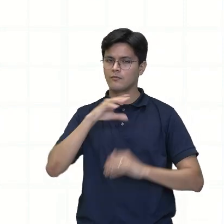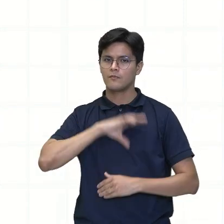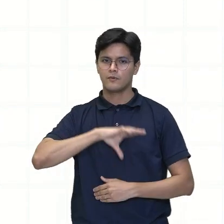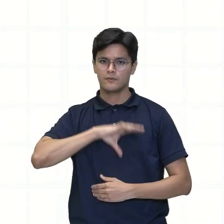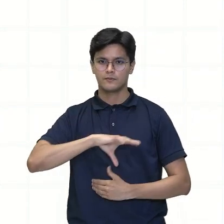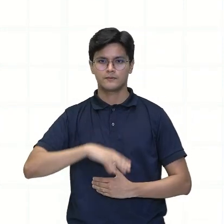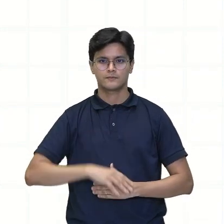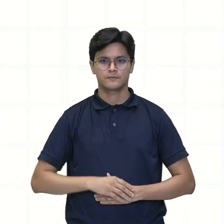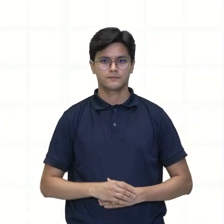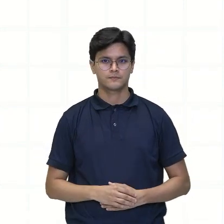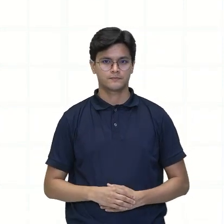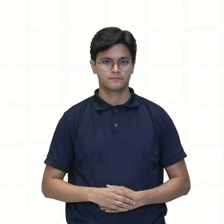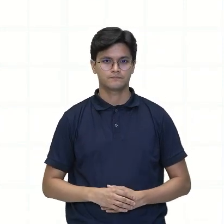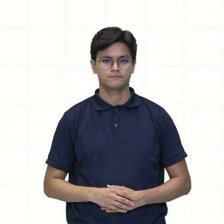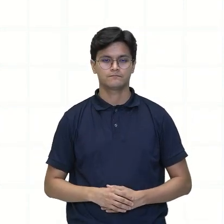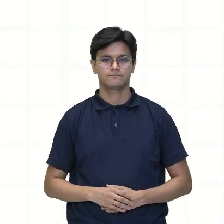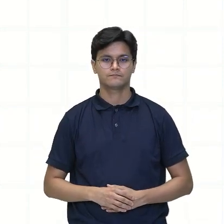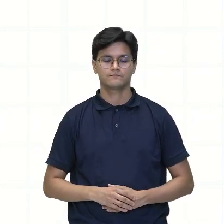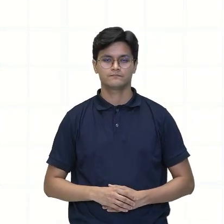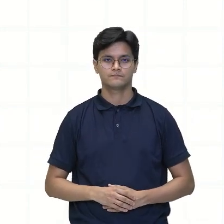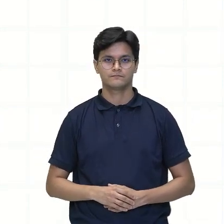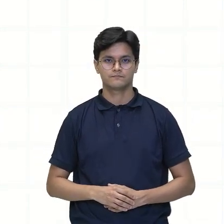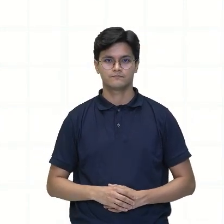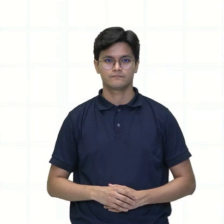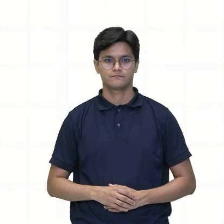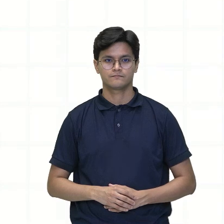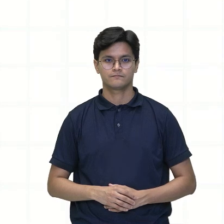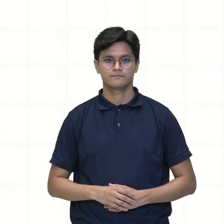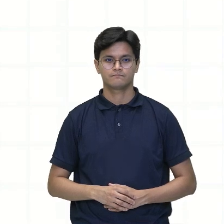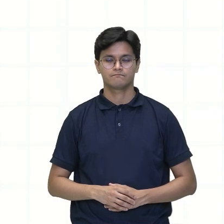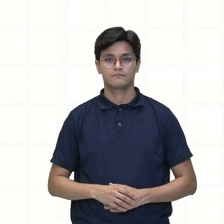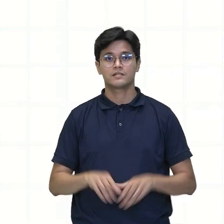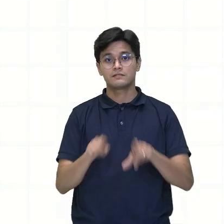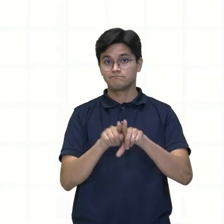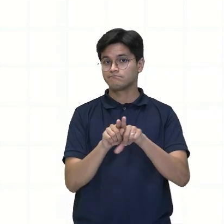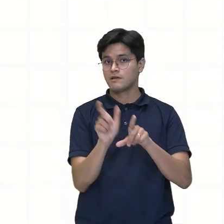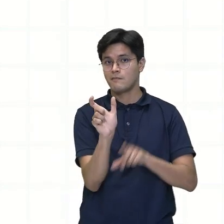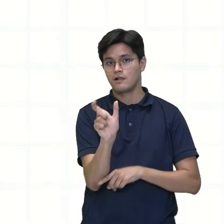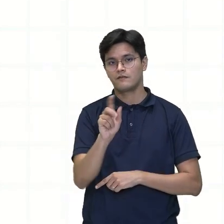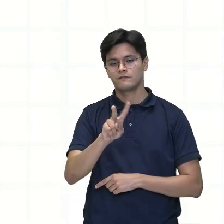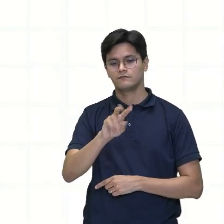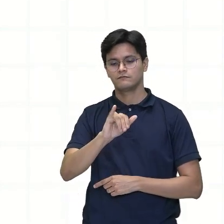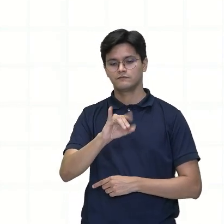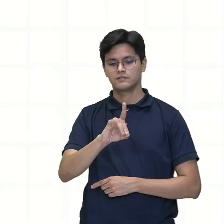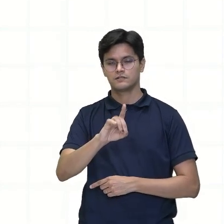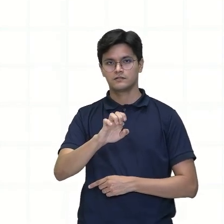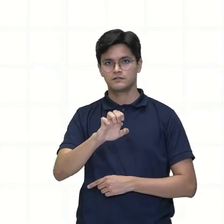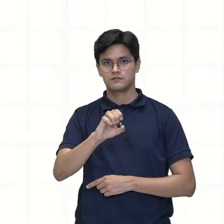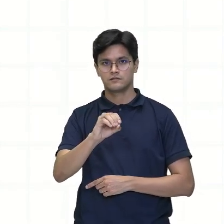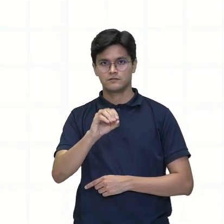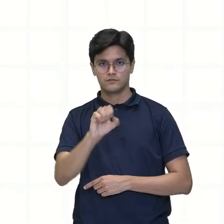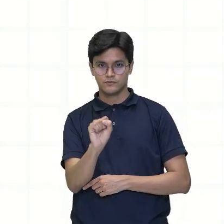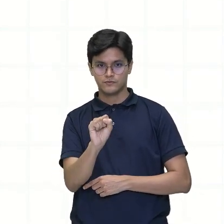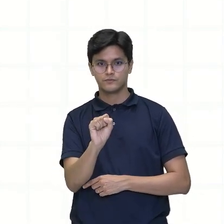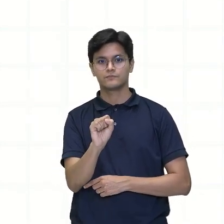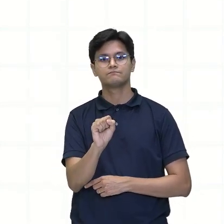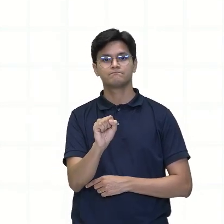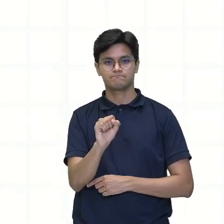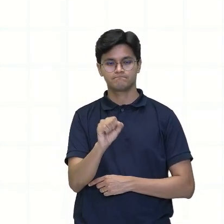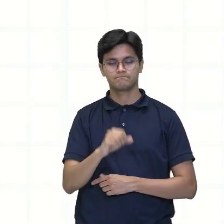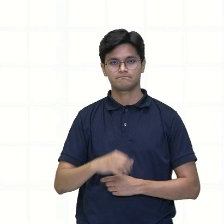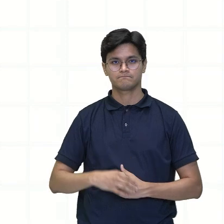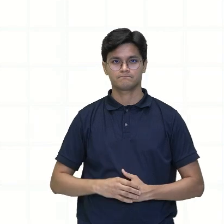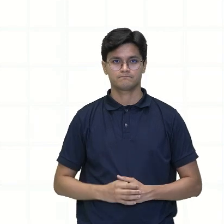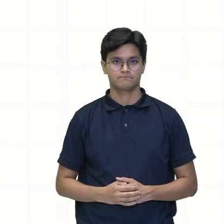web browsing or viewing videos. Vamos marcar vídeos também. With the exception of games like